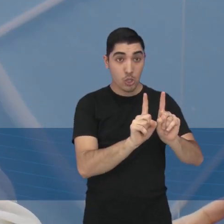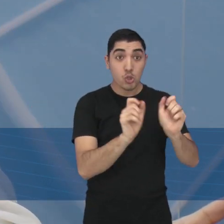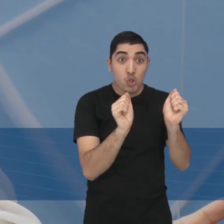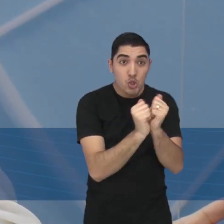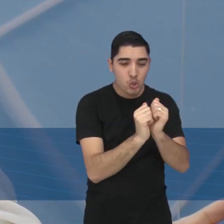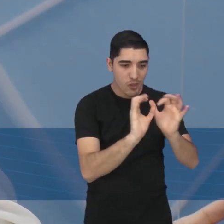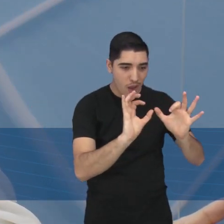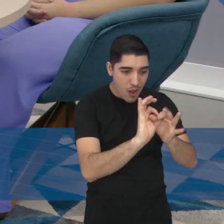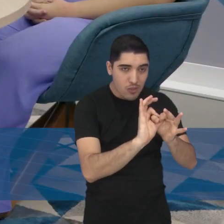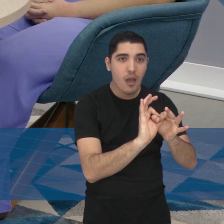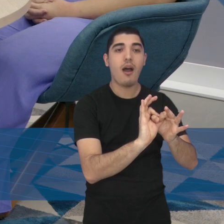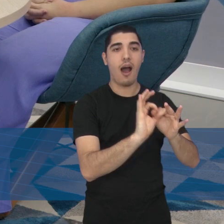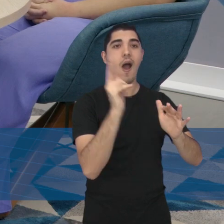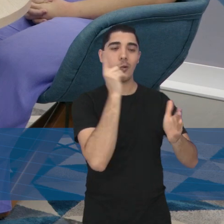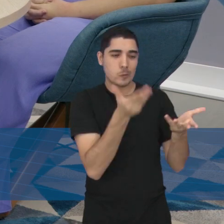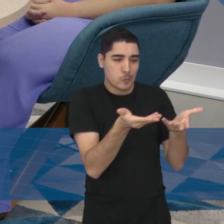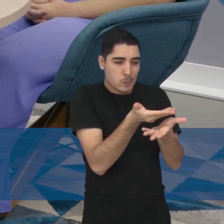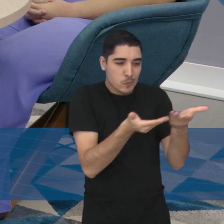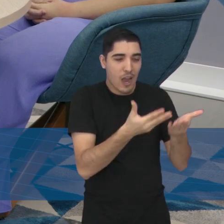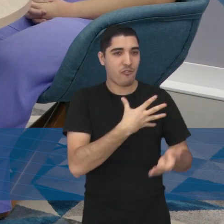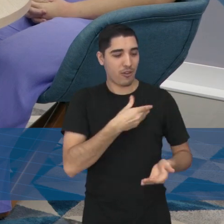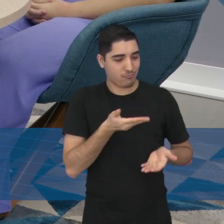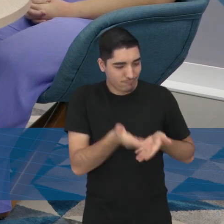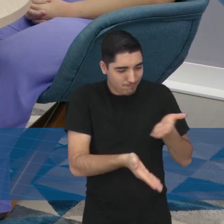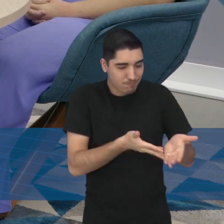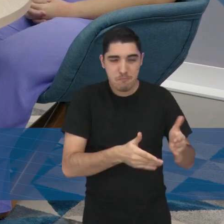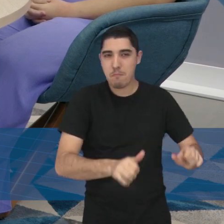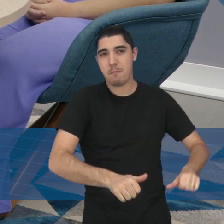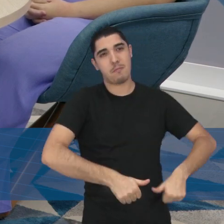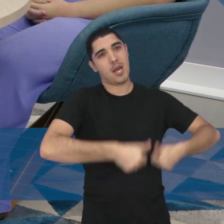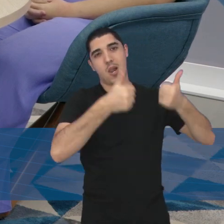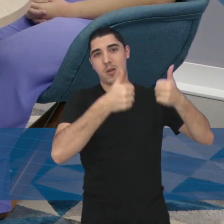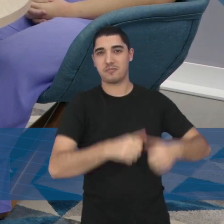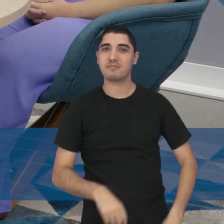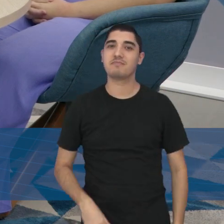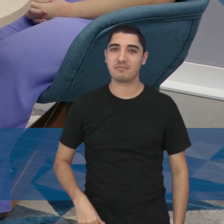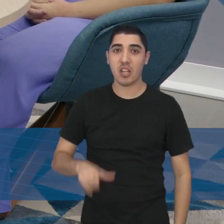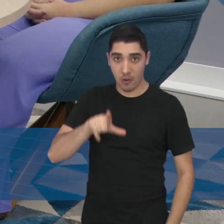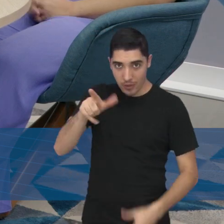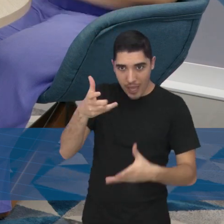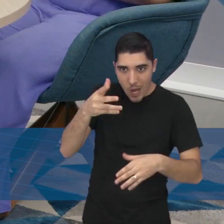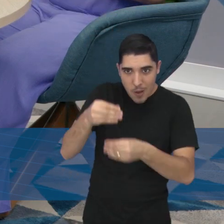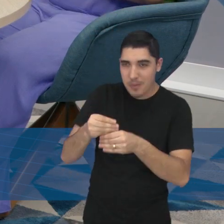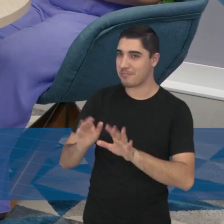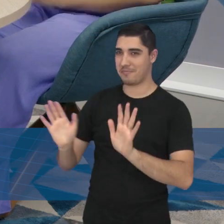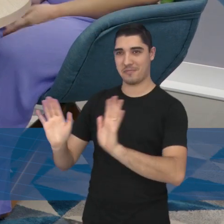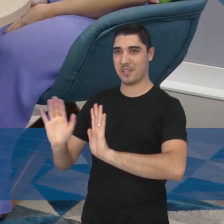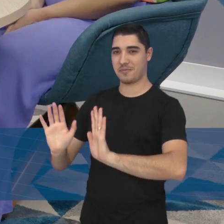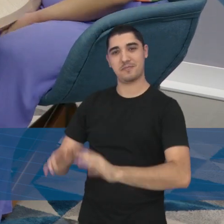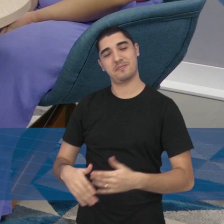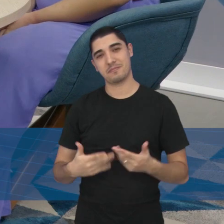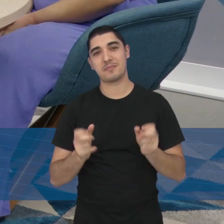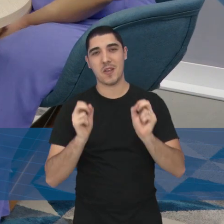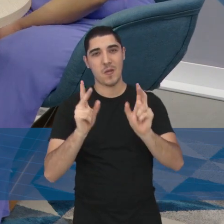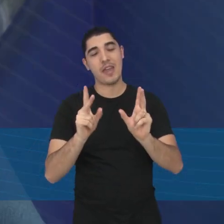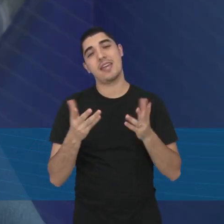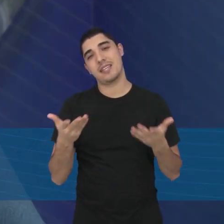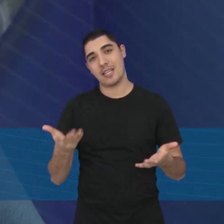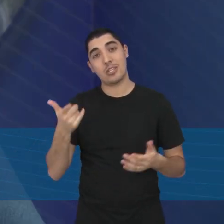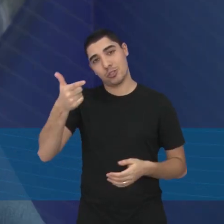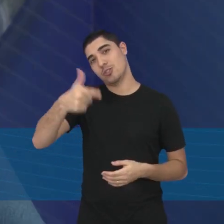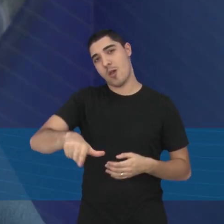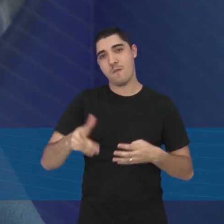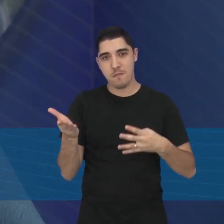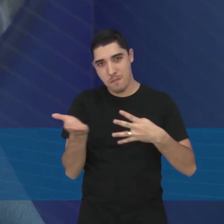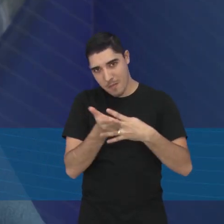ganha, todo mundo ganha quando os dois estão juntos. Sim, sem dúvida. Quer complementar? Não. Tá joia, então a gente vai